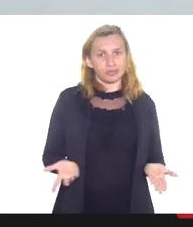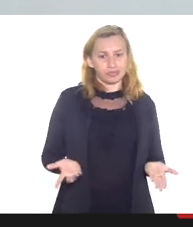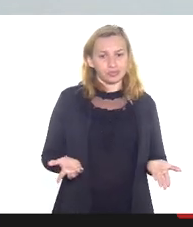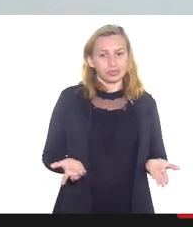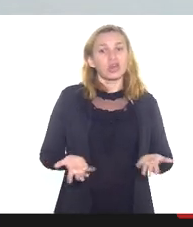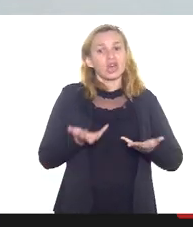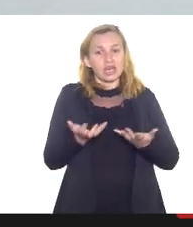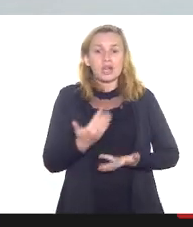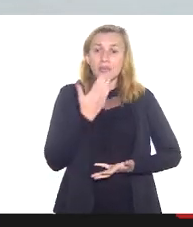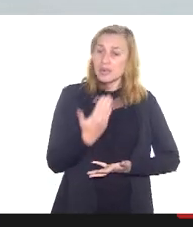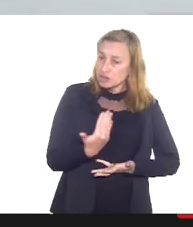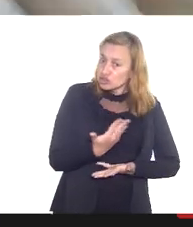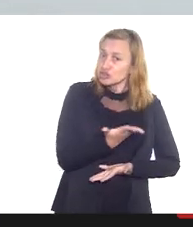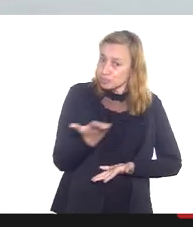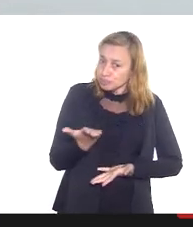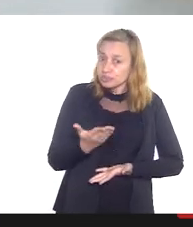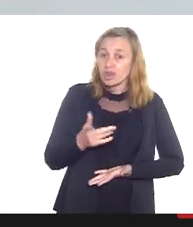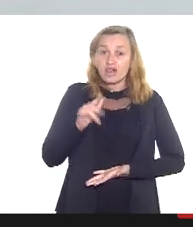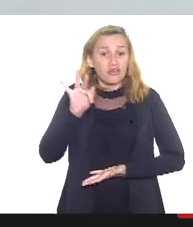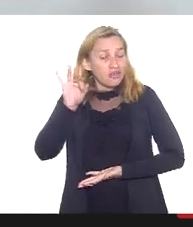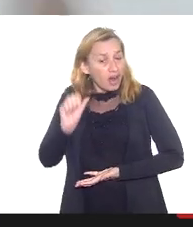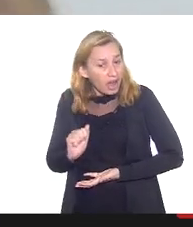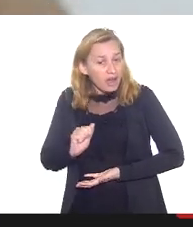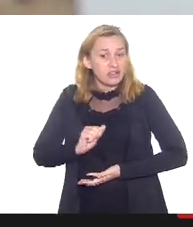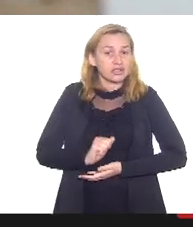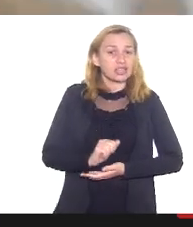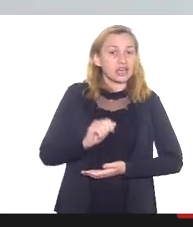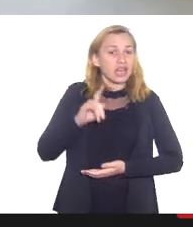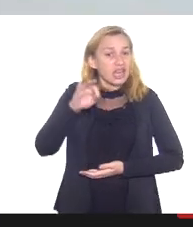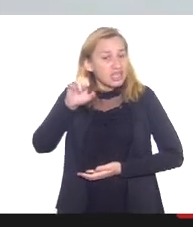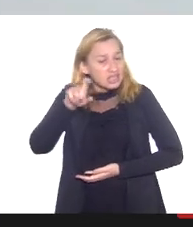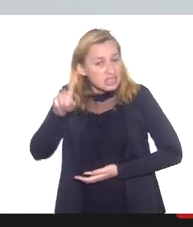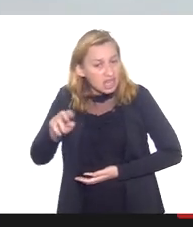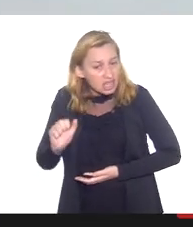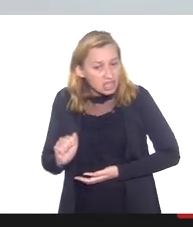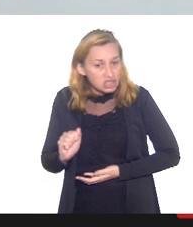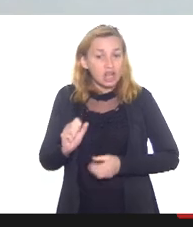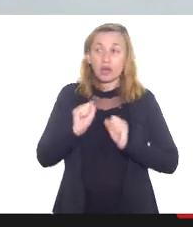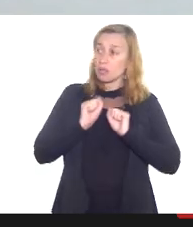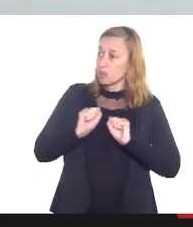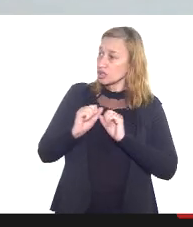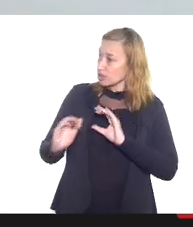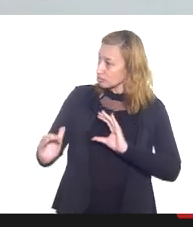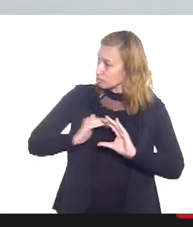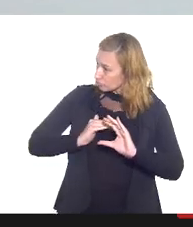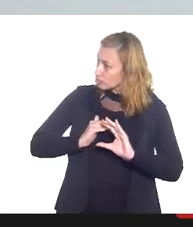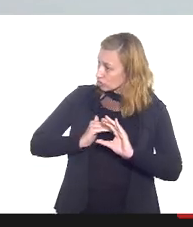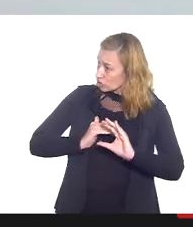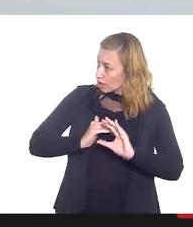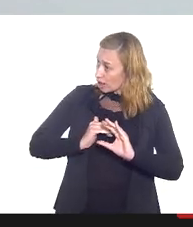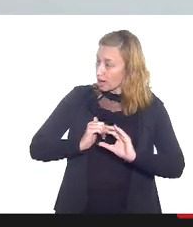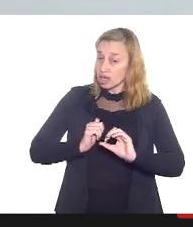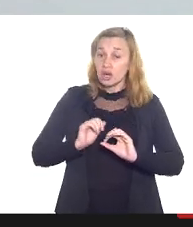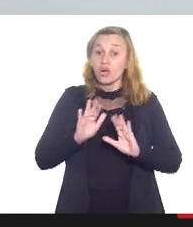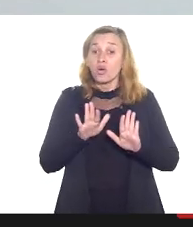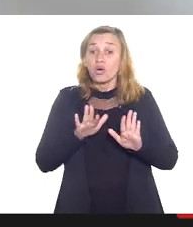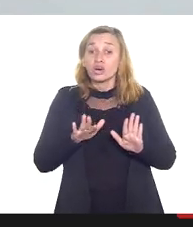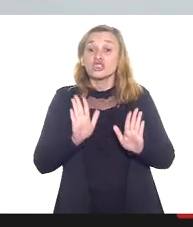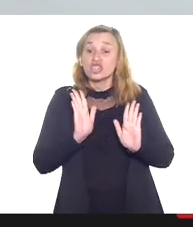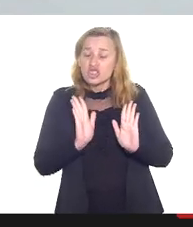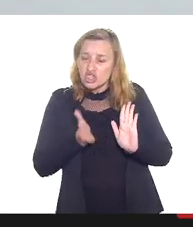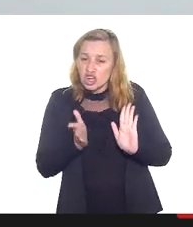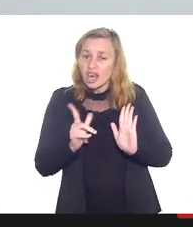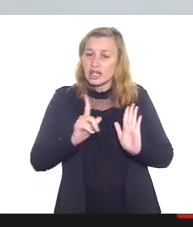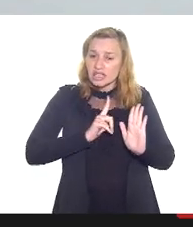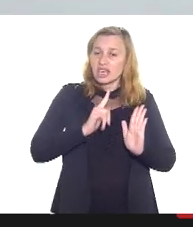queria solicitar isso, Flávia, Elisângela, se vocês puderem disponibilizar isso para a gente, se vocês já